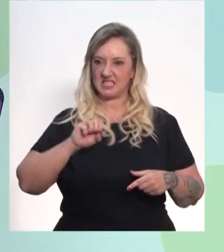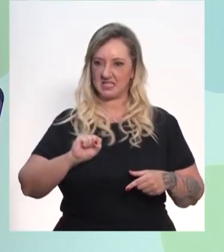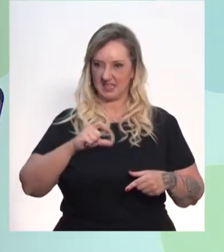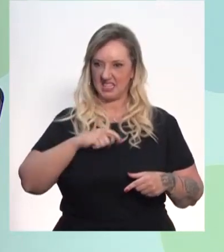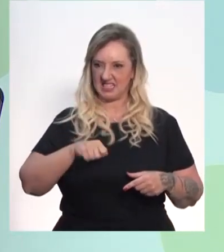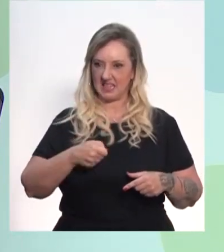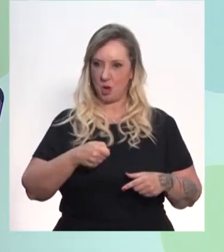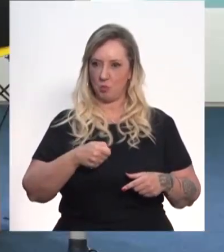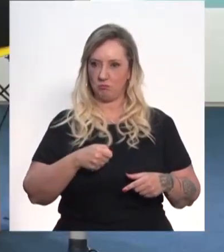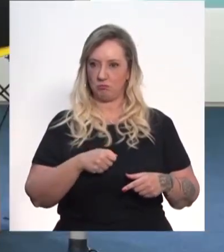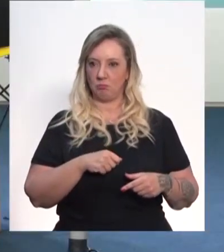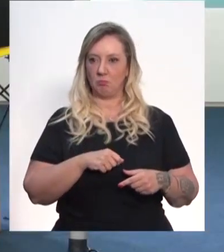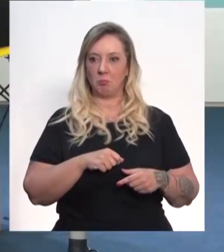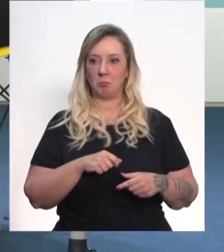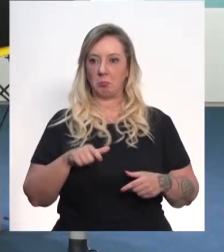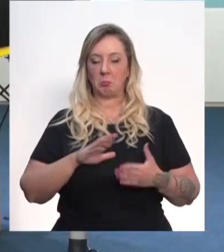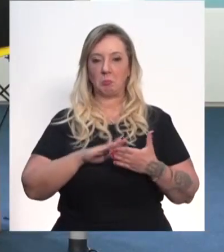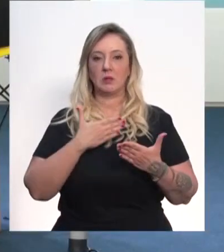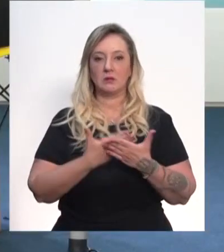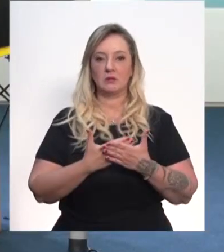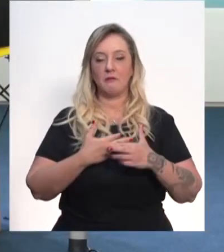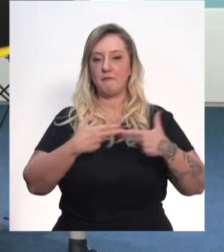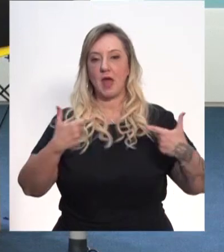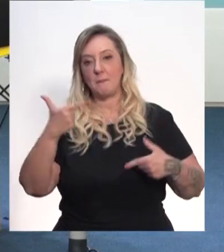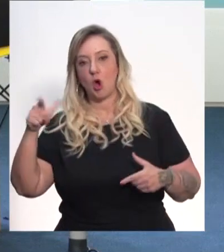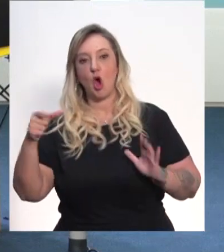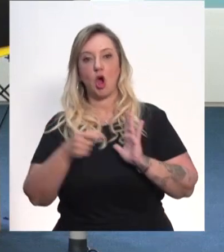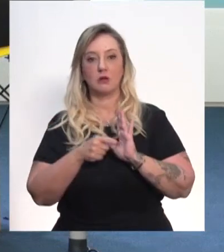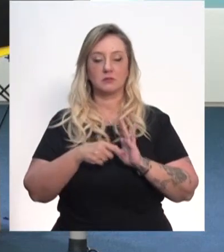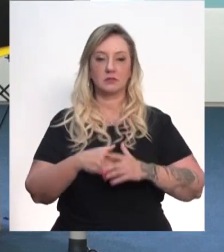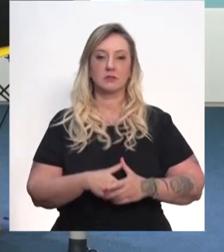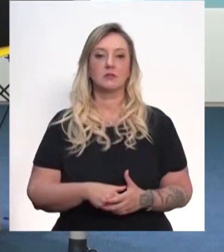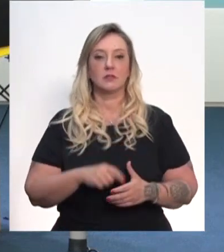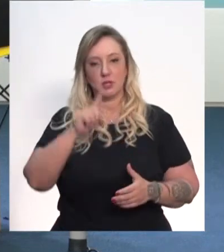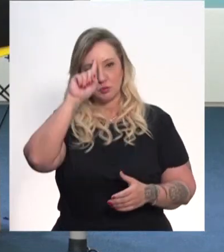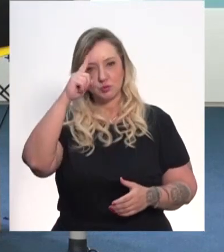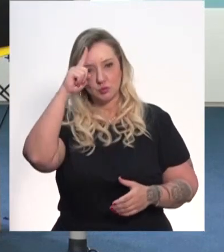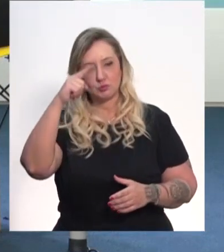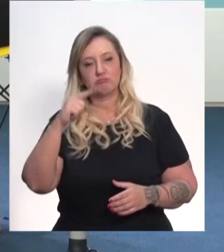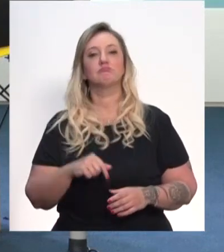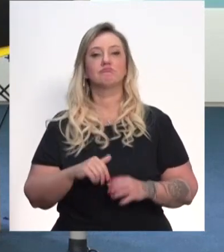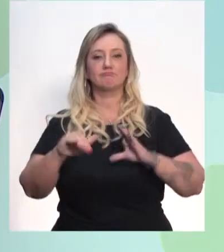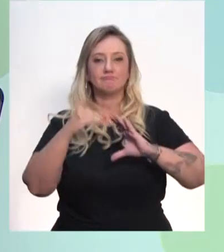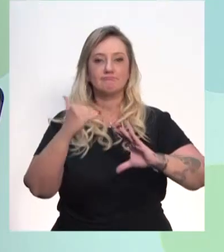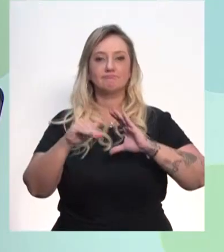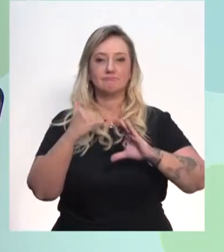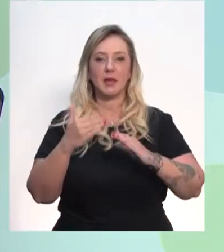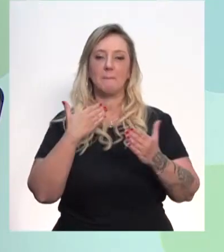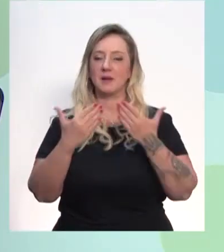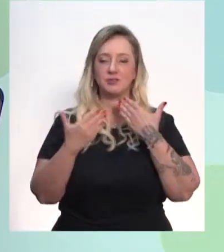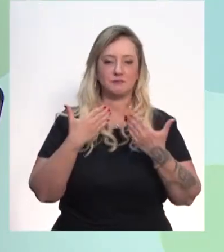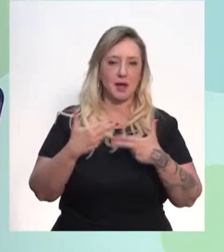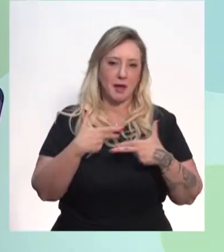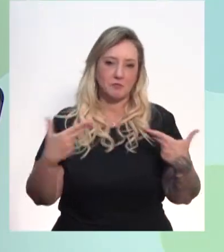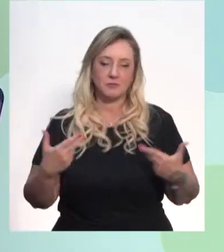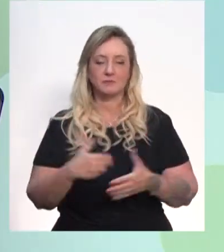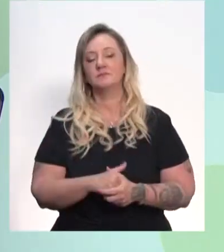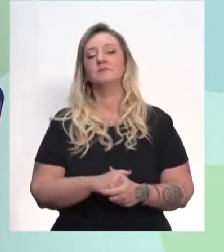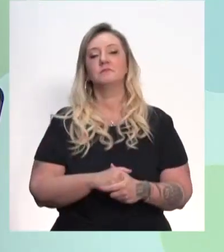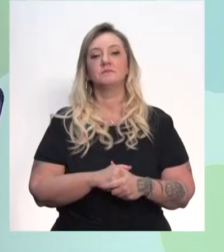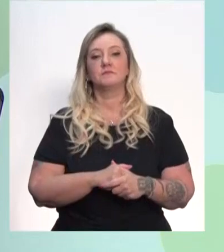continuidade aí. Então, em relação ao replanejamento, durante as ATPCs, poderão ser